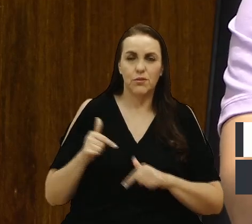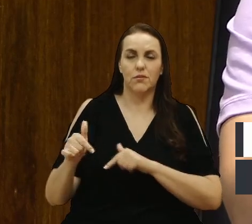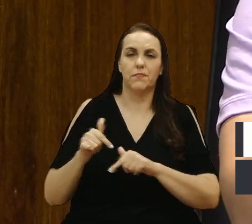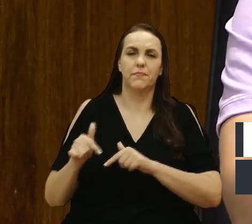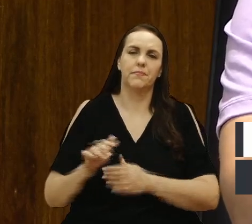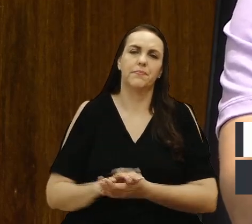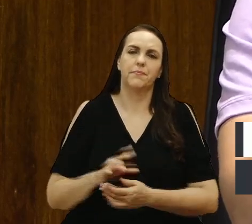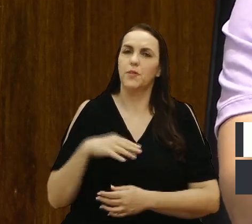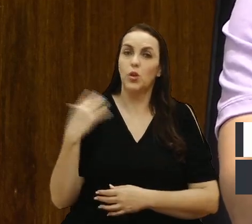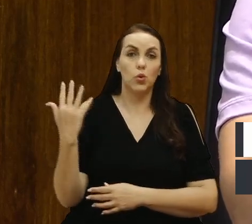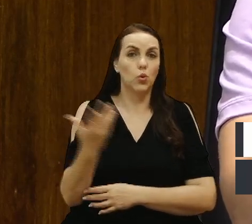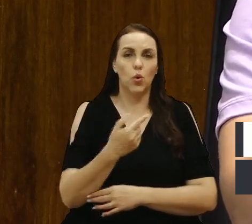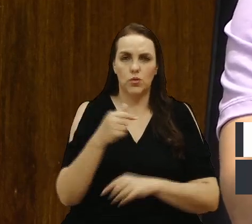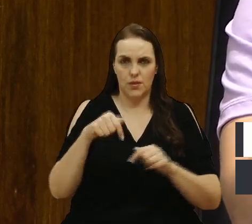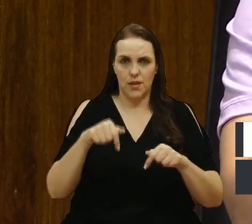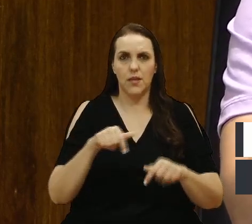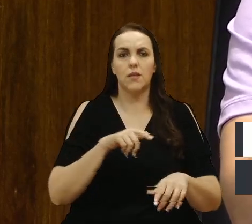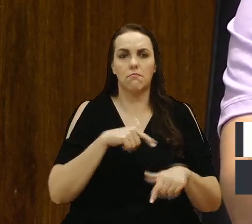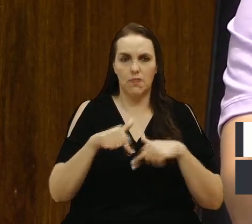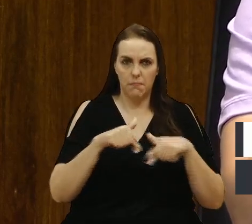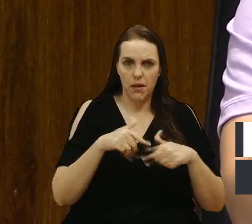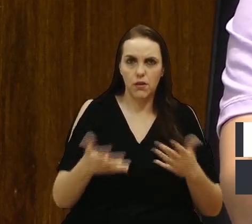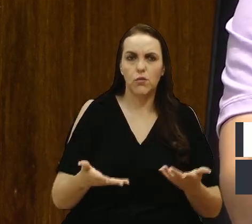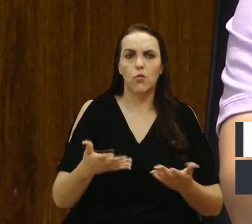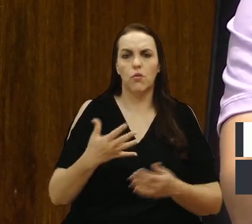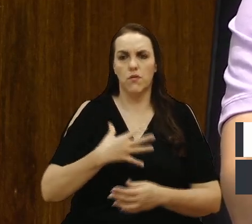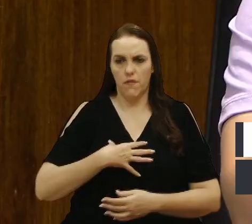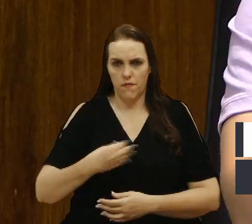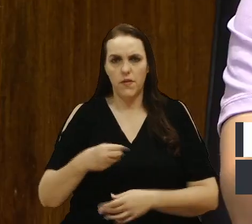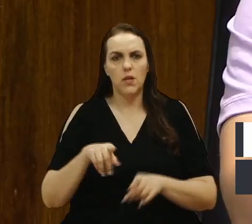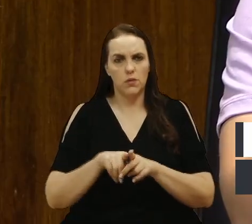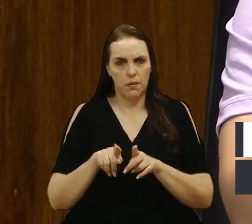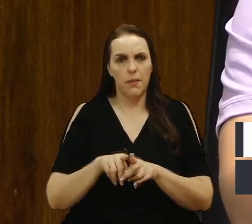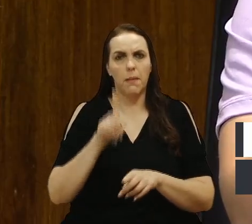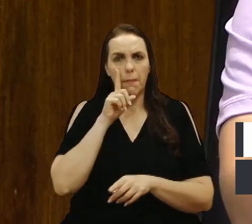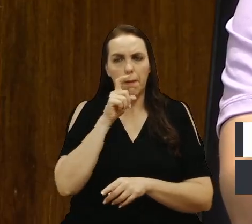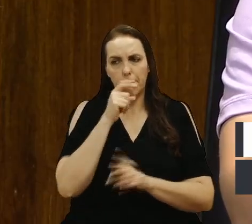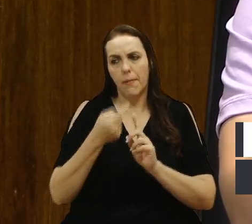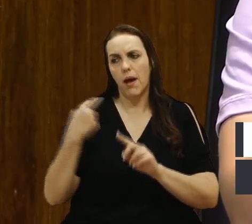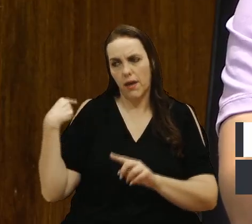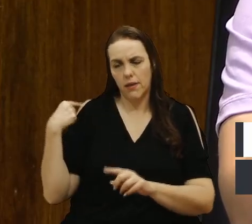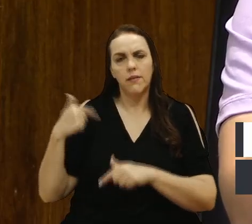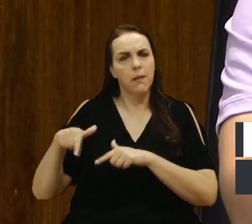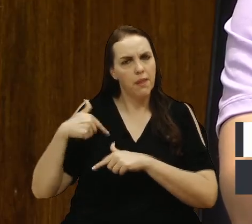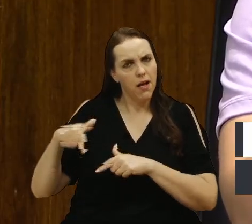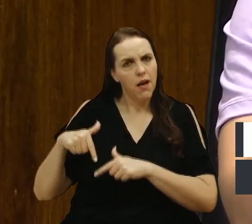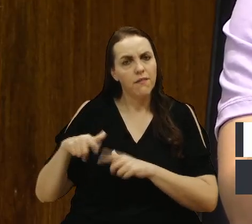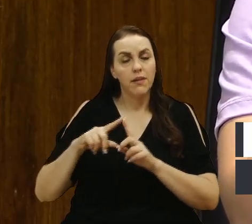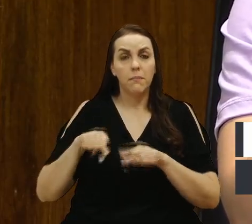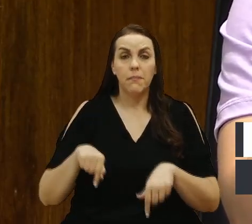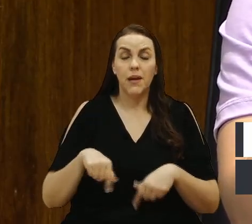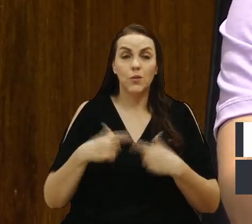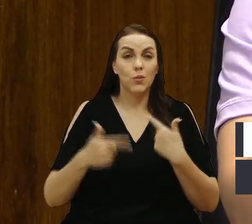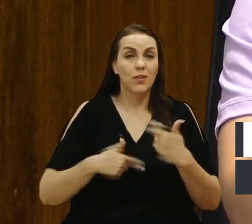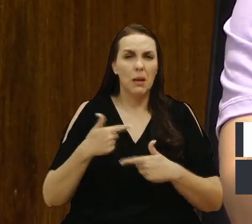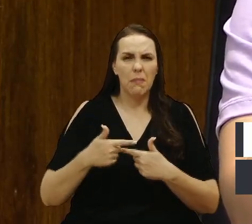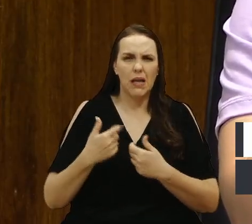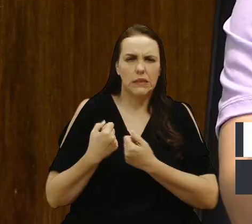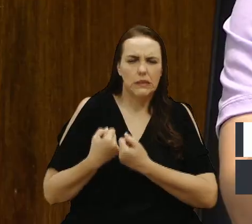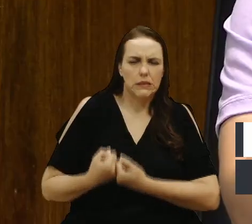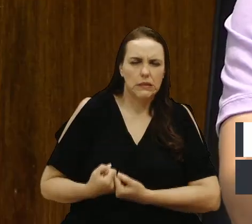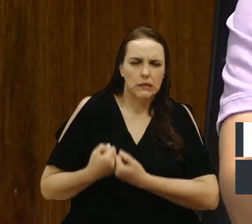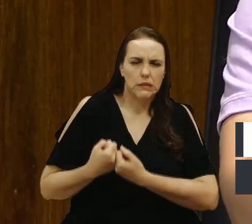nós aqui somos, né, trabalhadores, filhos de trabalhadores, todo mundo precisa trabalhar, como eu falei, mas o trabalho ele não precisa ser penoso, né?